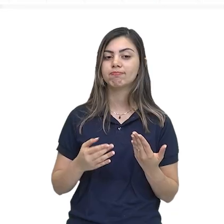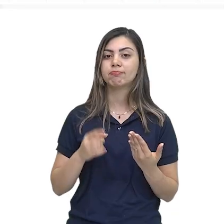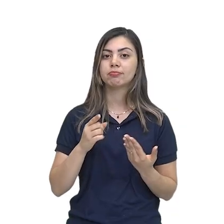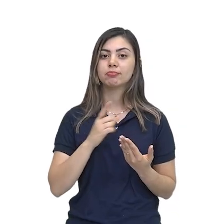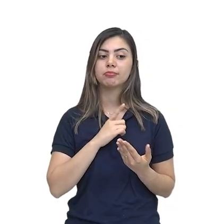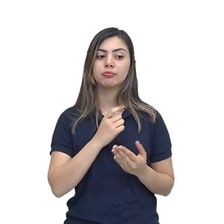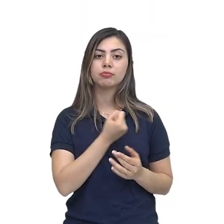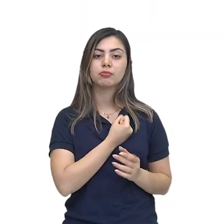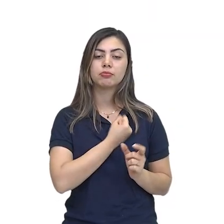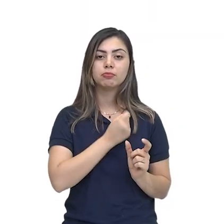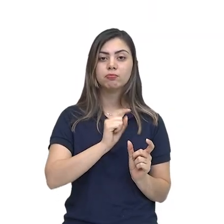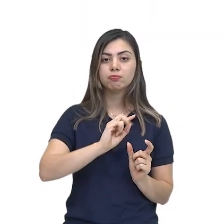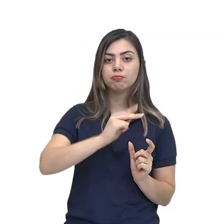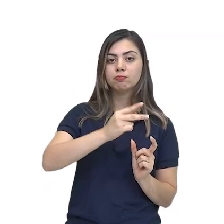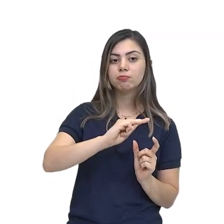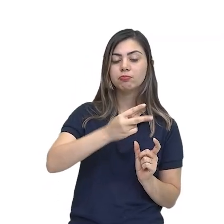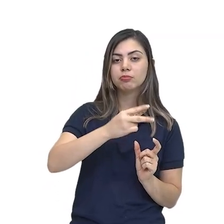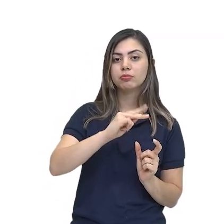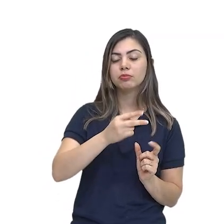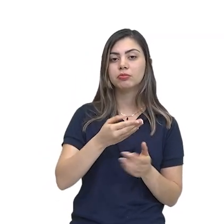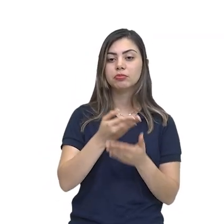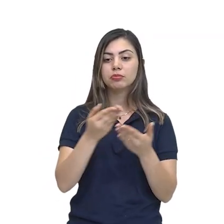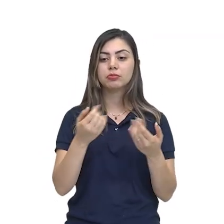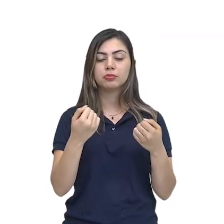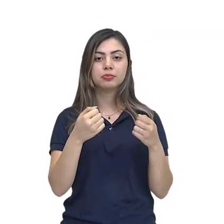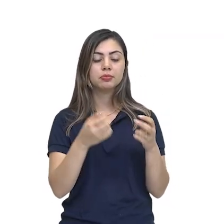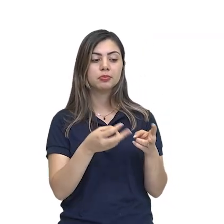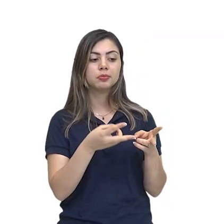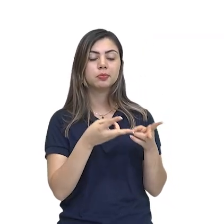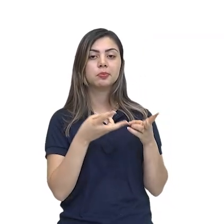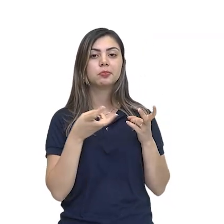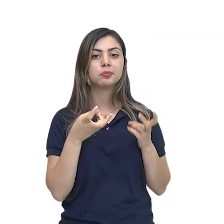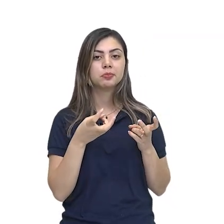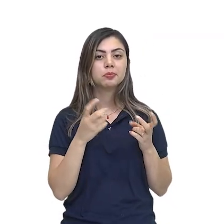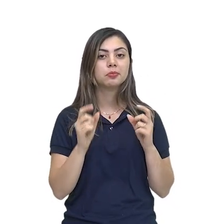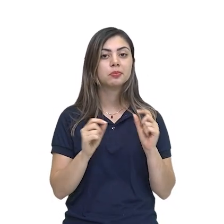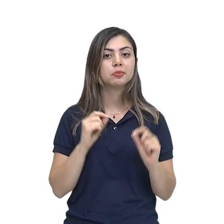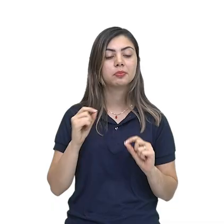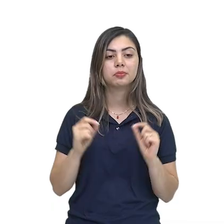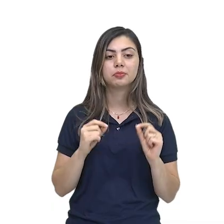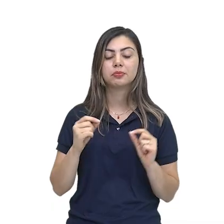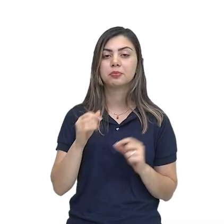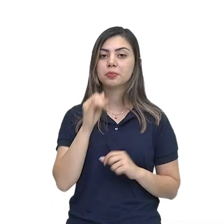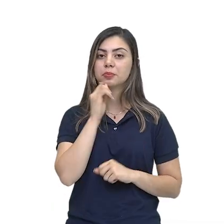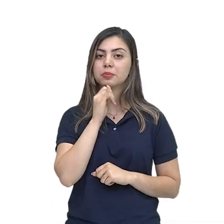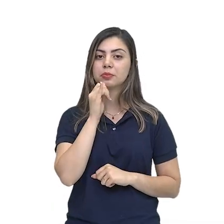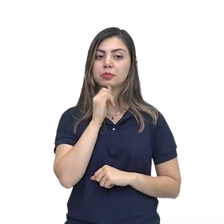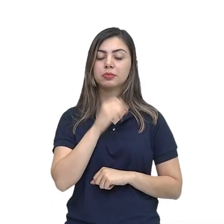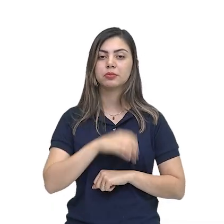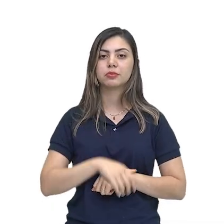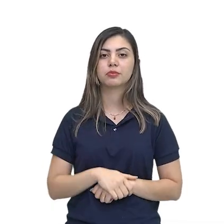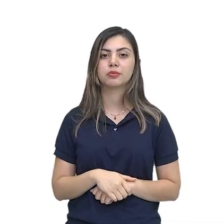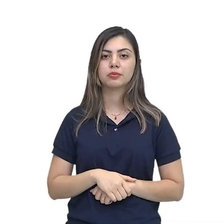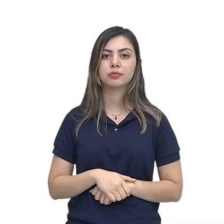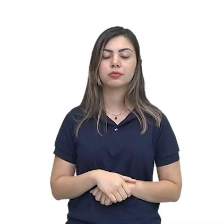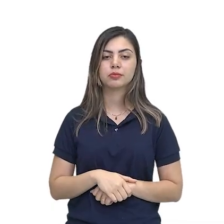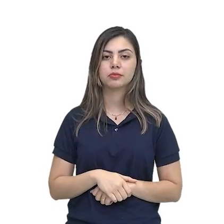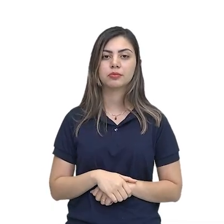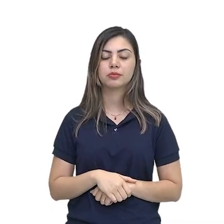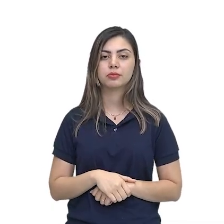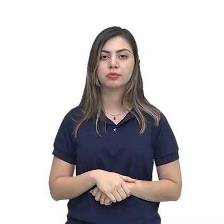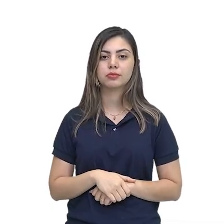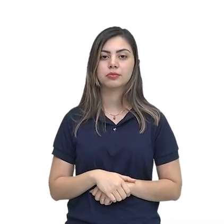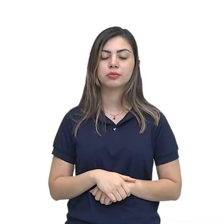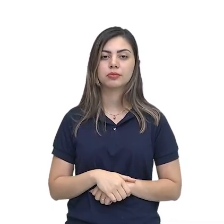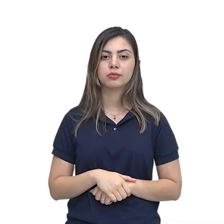com potenciação, o que você deve observar é exatamente isso. Vejamos aqui. Vamos supor que nós tenhamos, olha só.